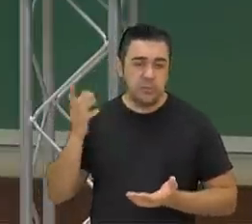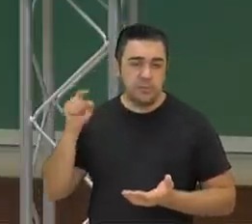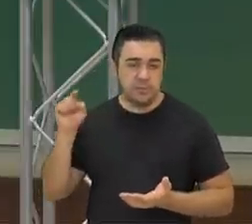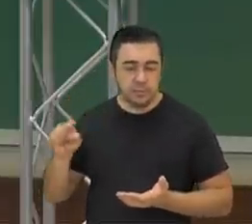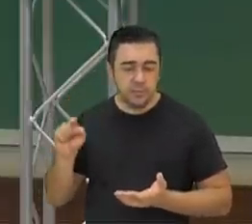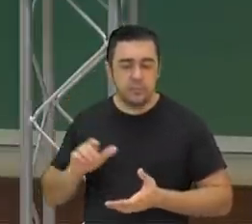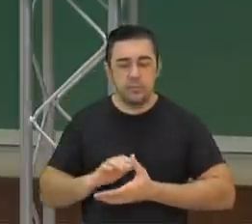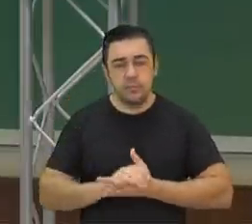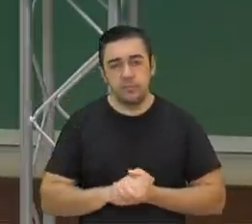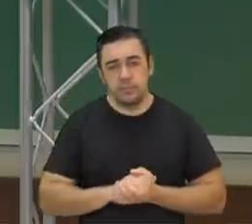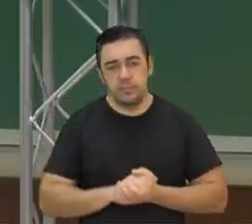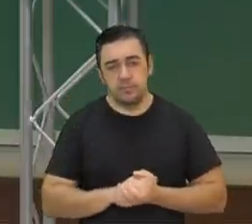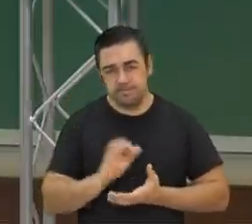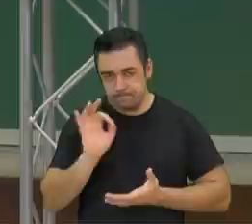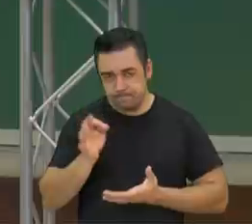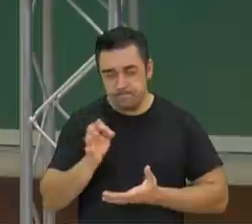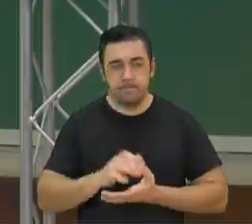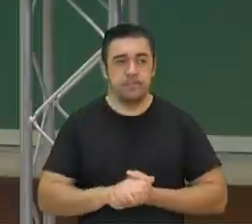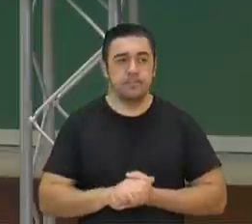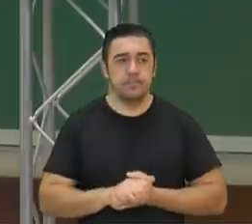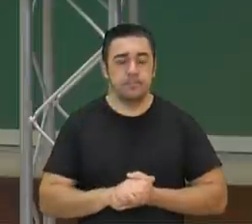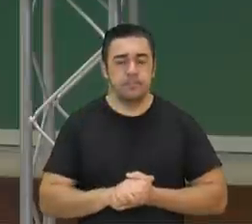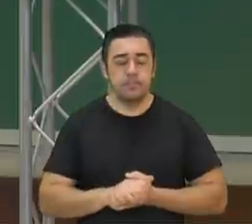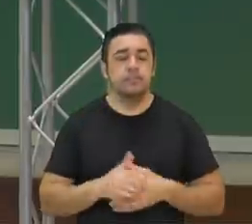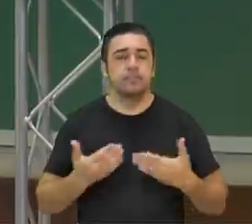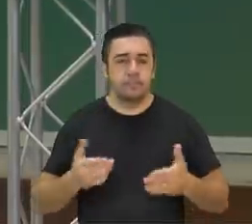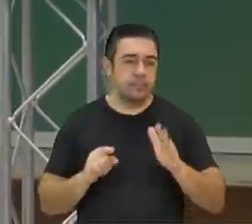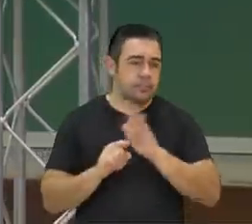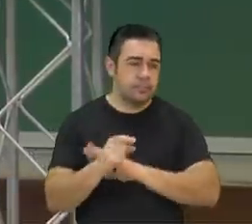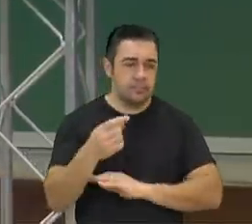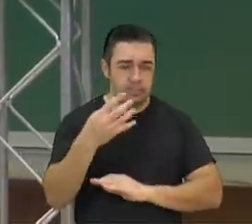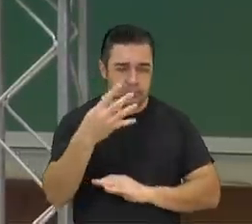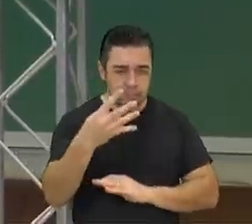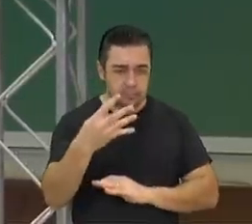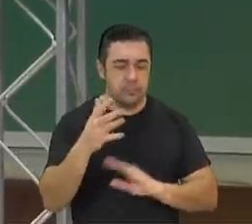do dia a dia, certo? Então, com relação a isso que a